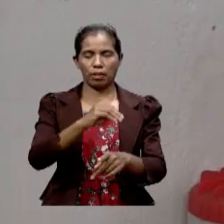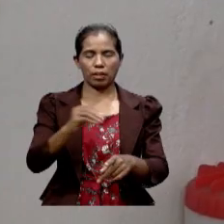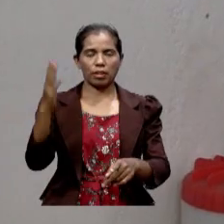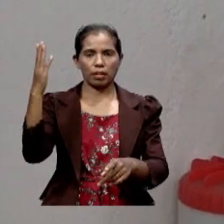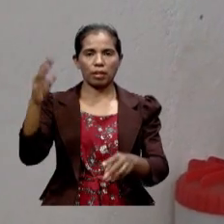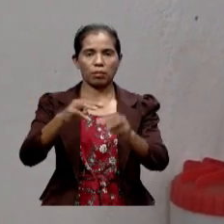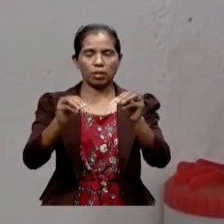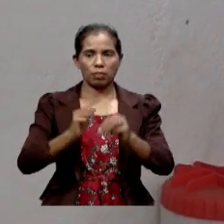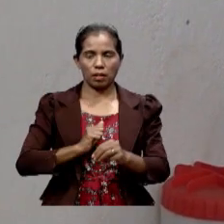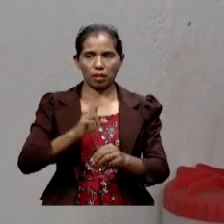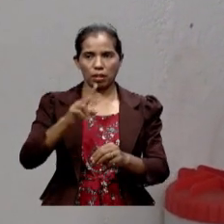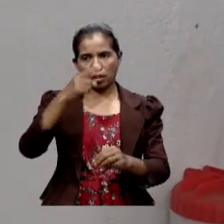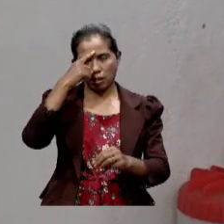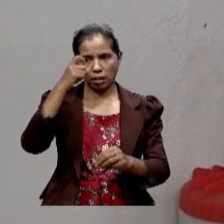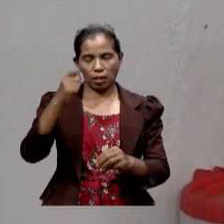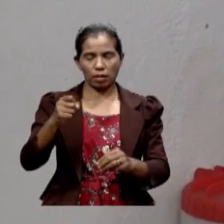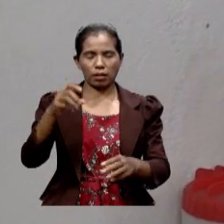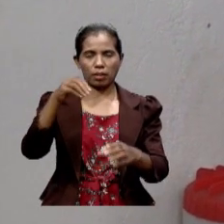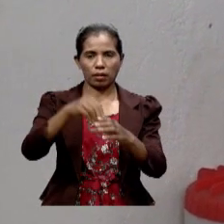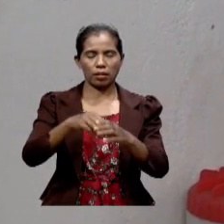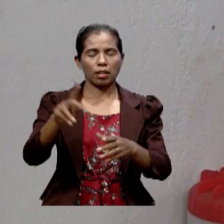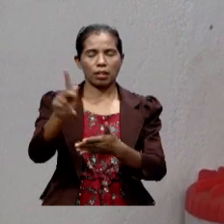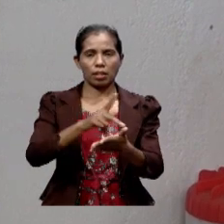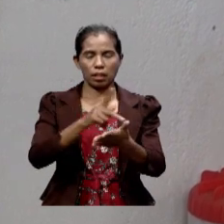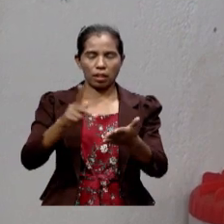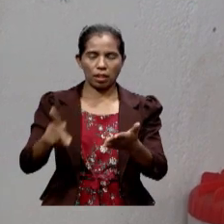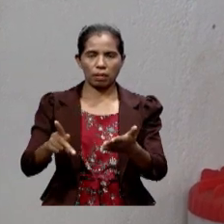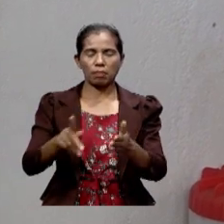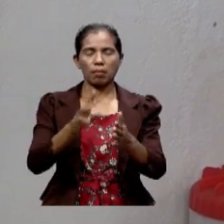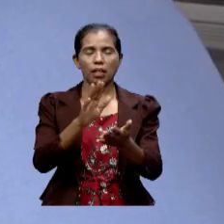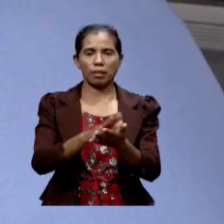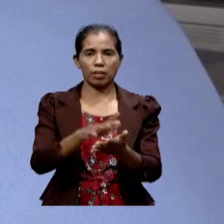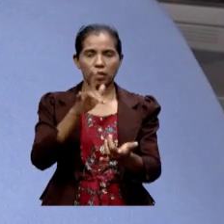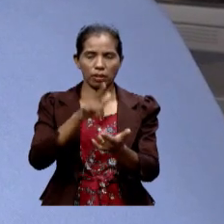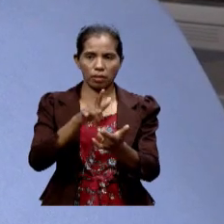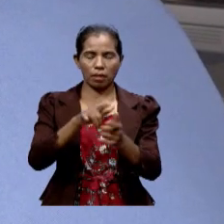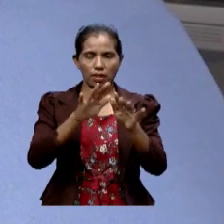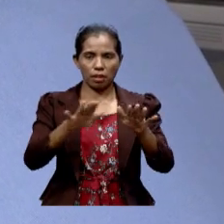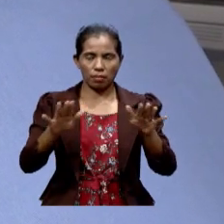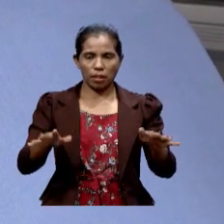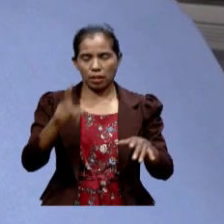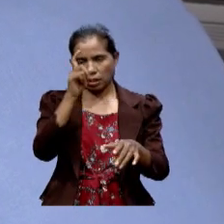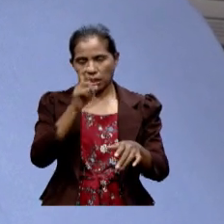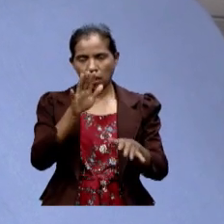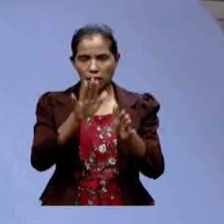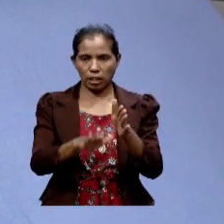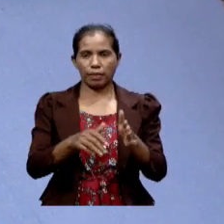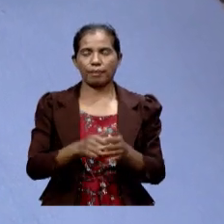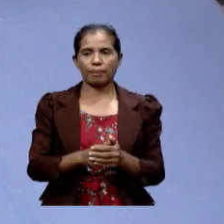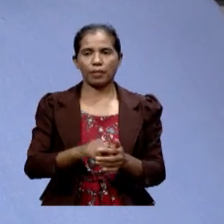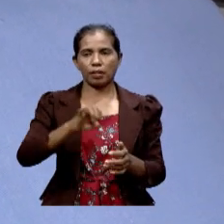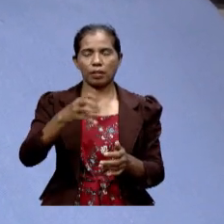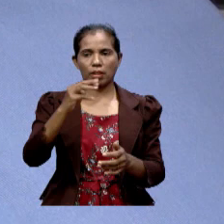Likidoi Munisipa Ileu tamba diskonfia komete kaso krimi abuso seksual balabarik minoridade. Proses detensão ba suspeito ho inisial JM